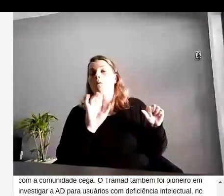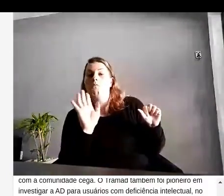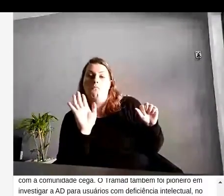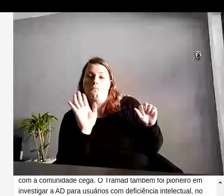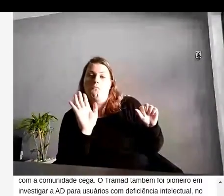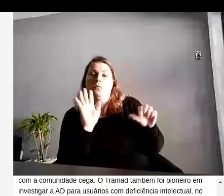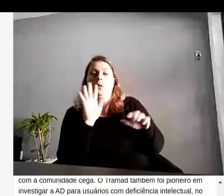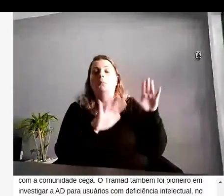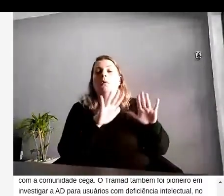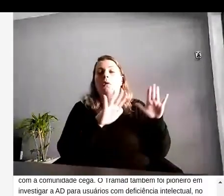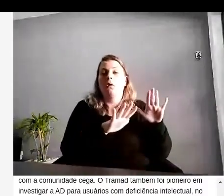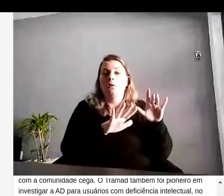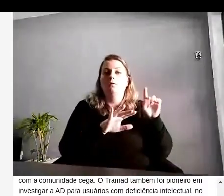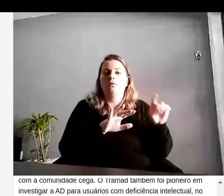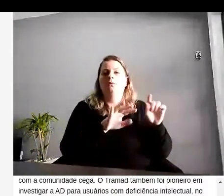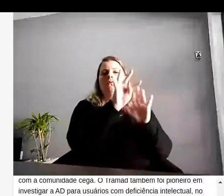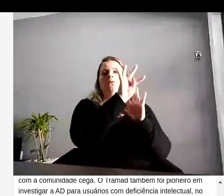naquele roteiro.